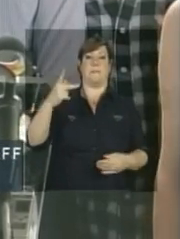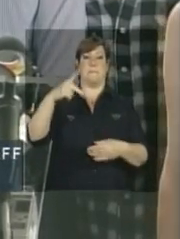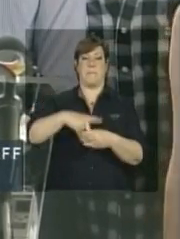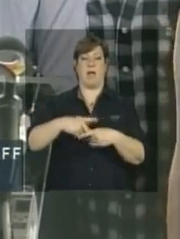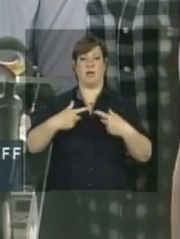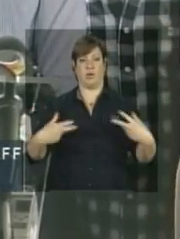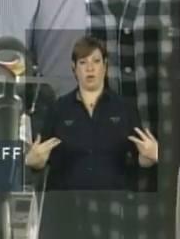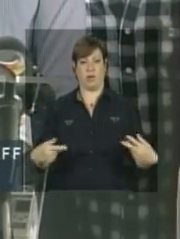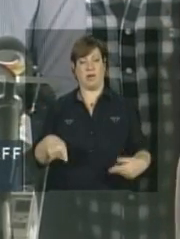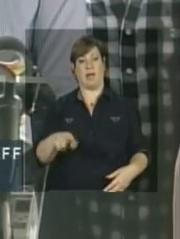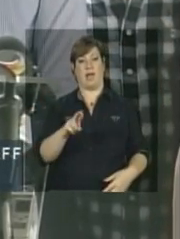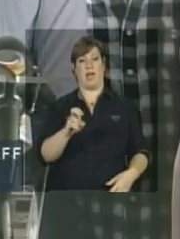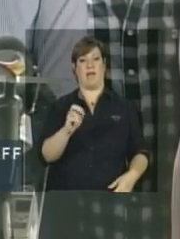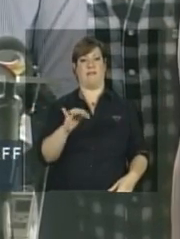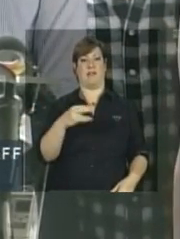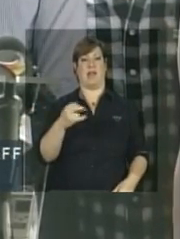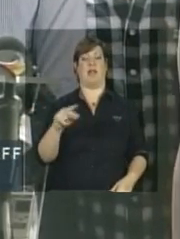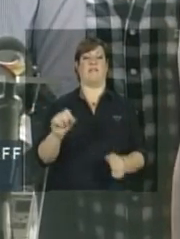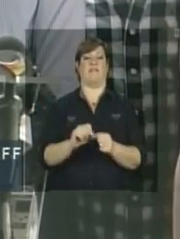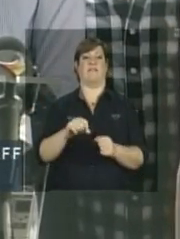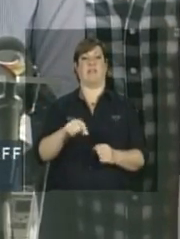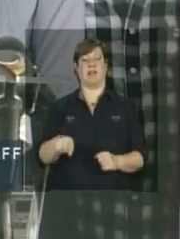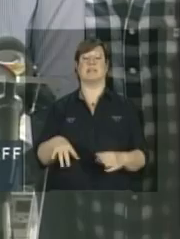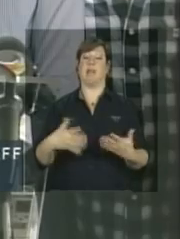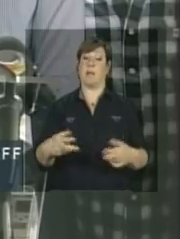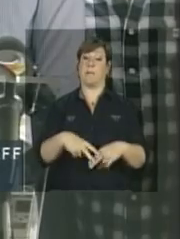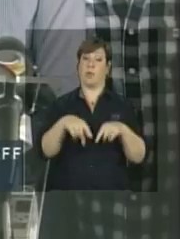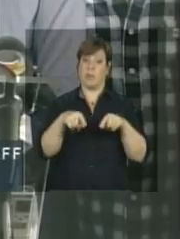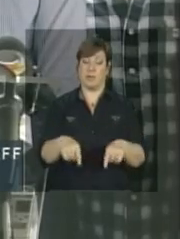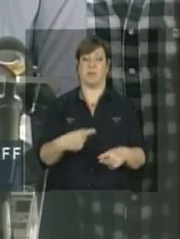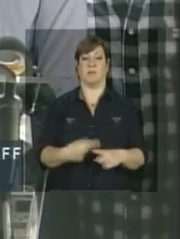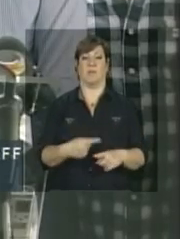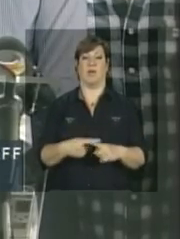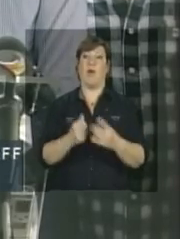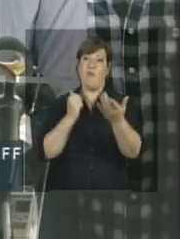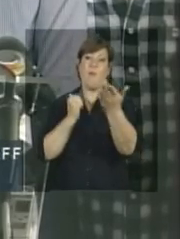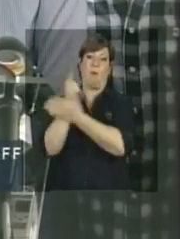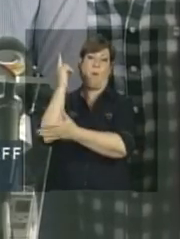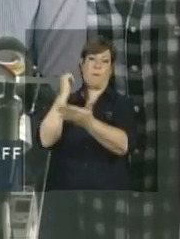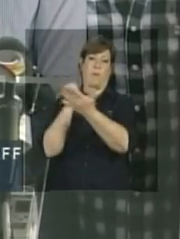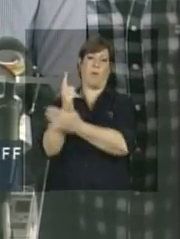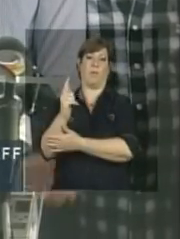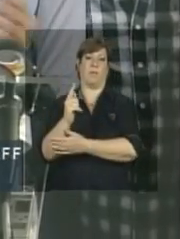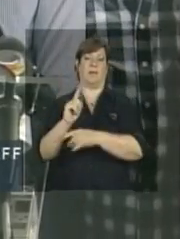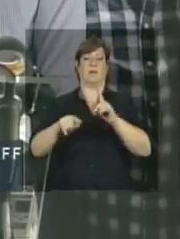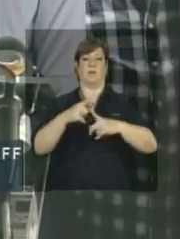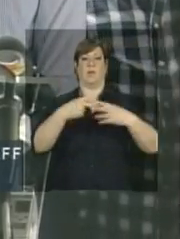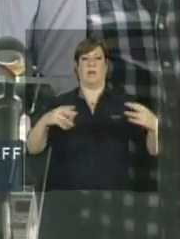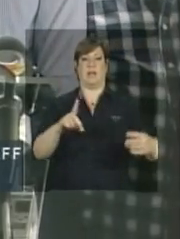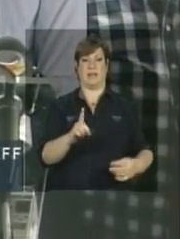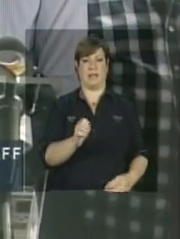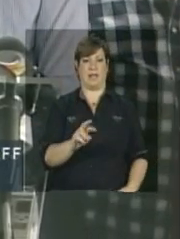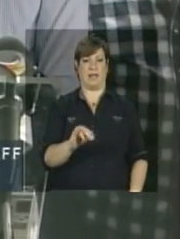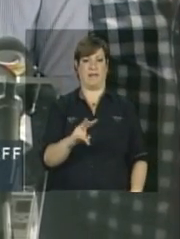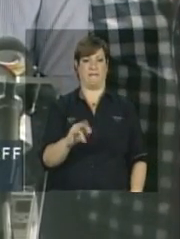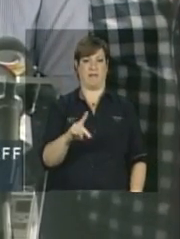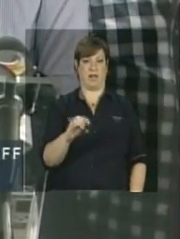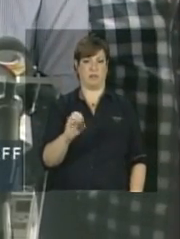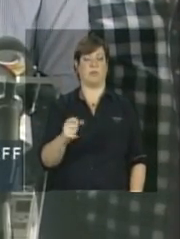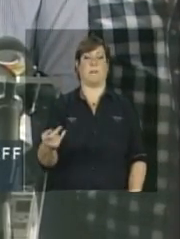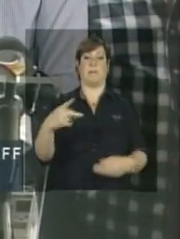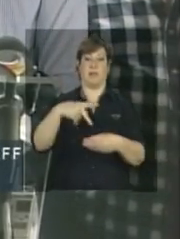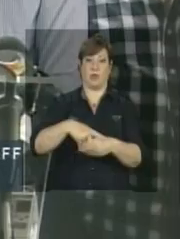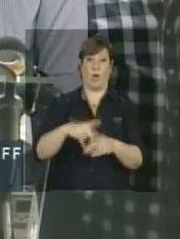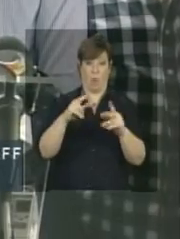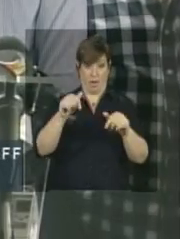petróleo que a refinaria produz. Daí porque você importa derivados de petróleo e mesmo sendo um produtor,